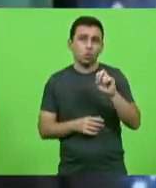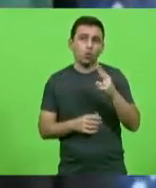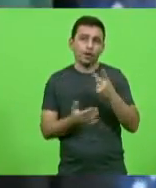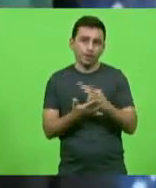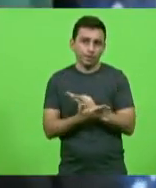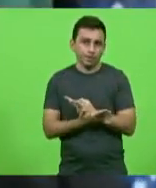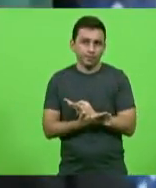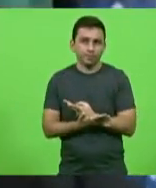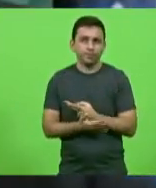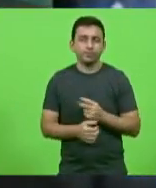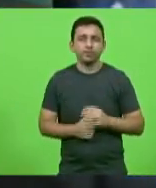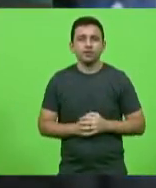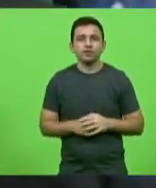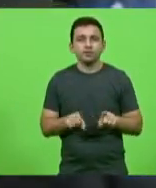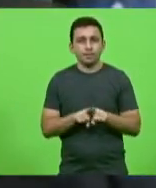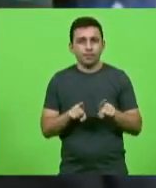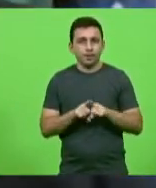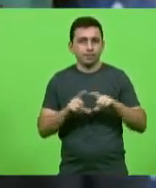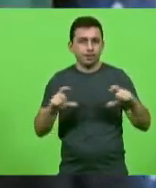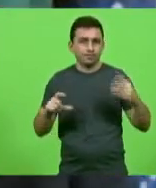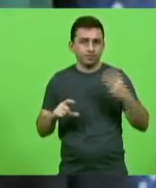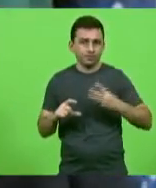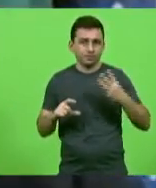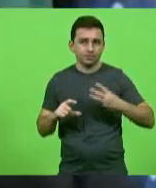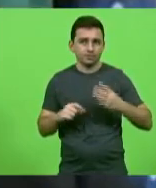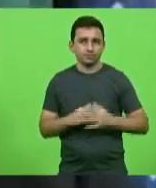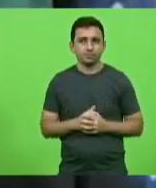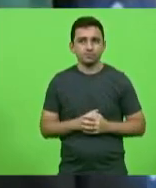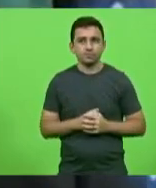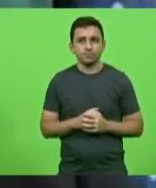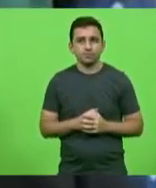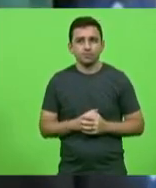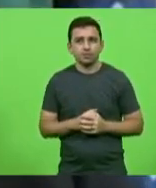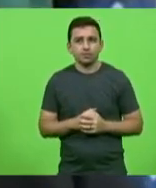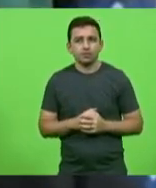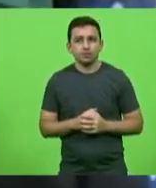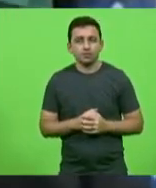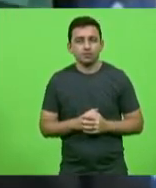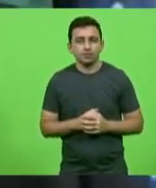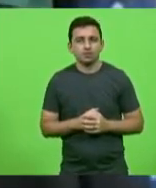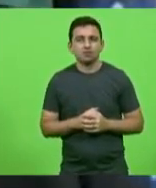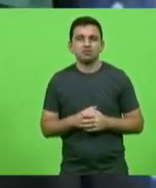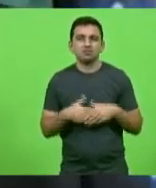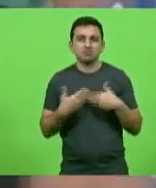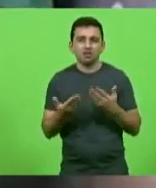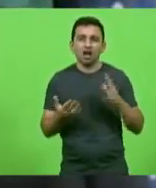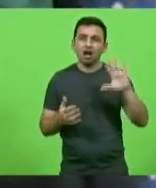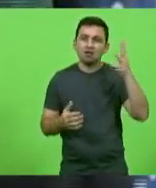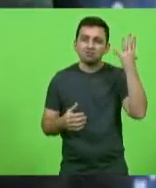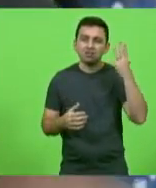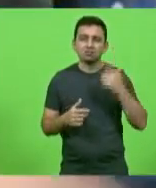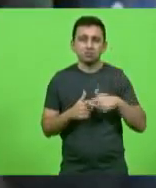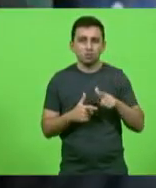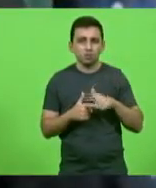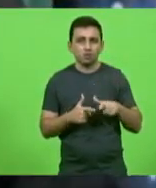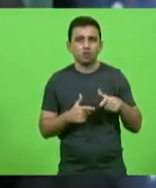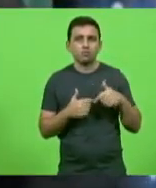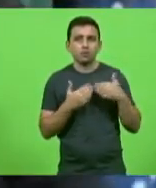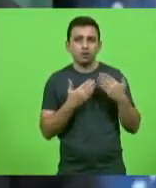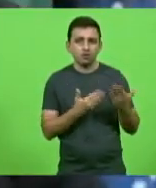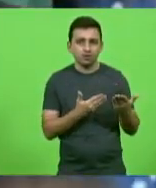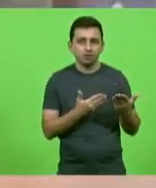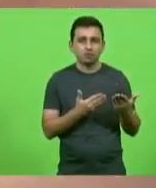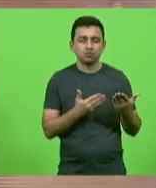erro grosseiro jogos são para acontecer o meu nexo de causalidade entre a conduta eo resultado